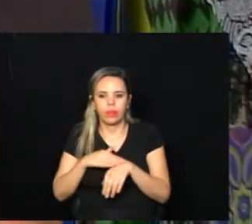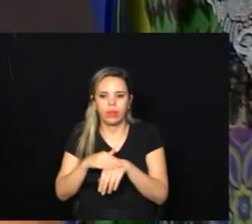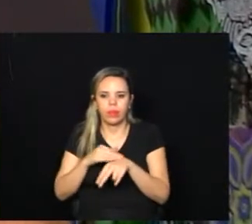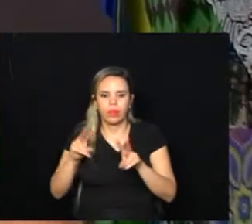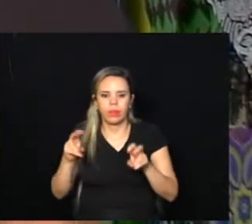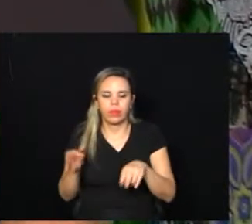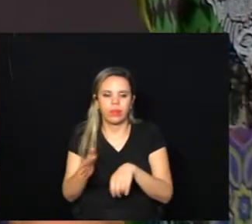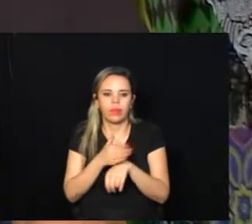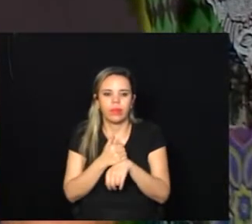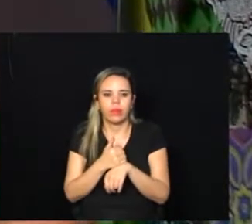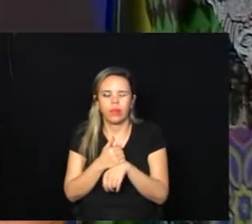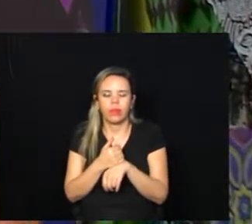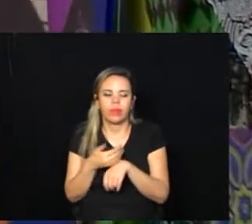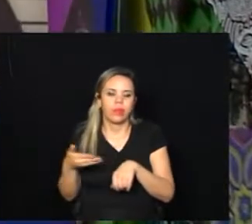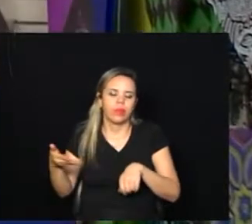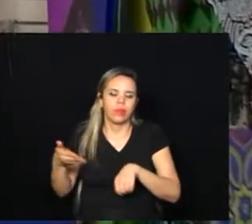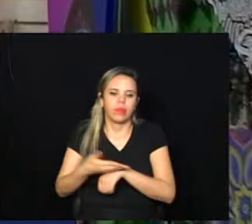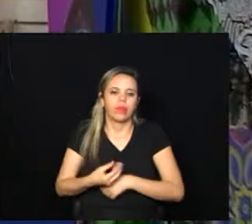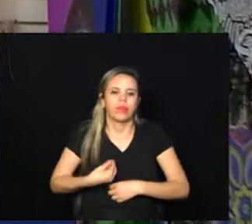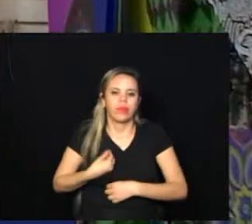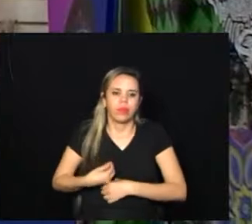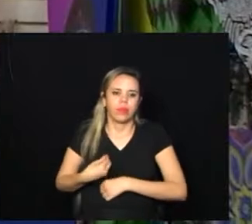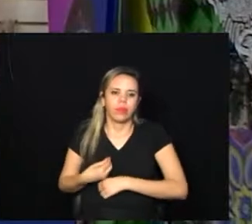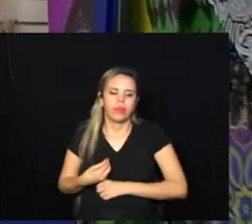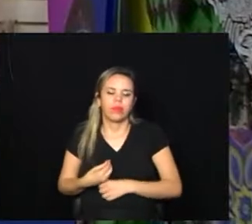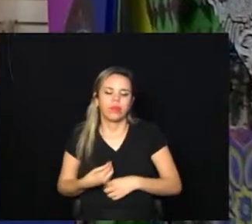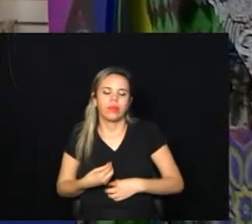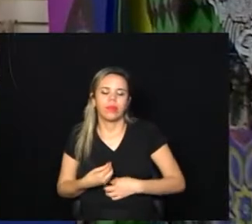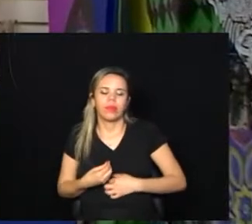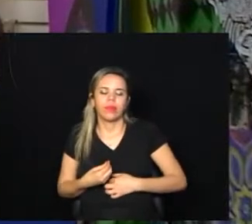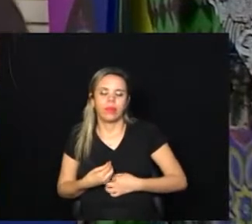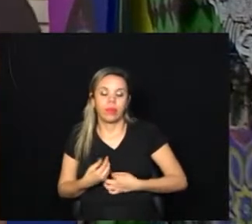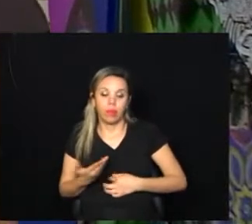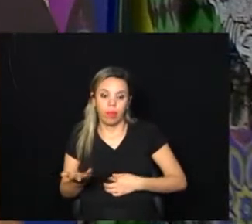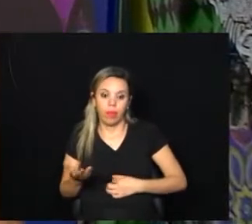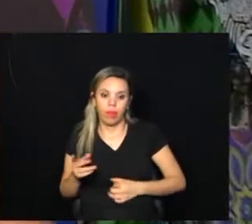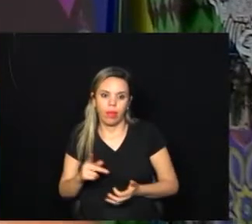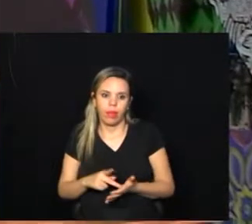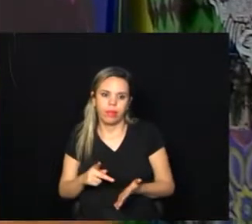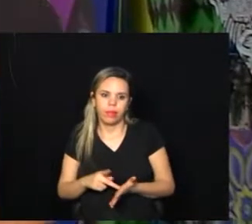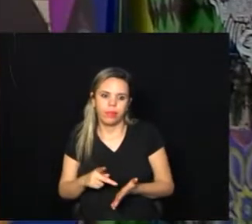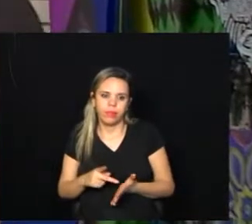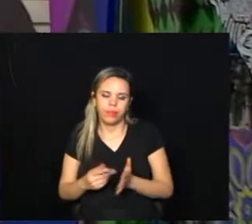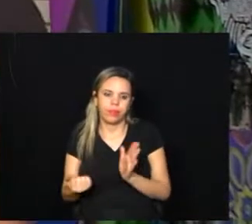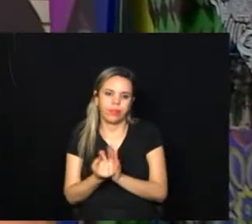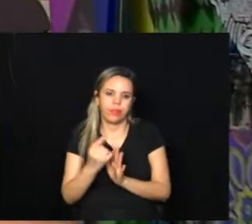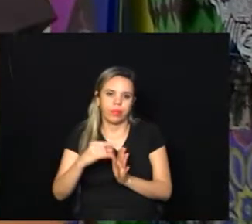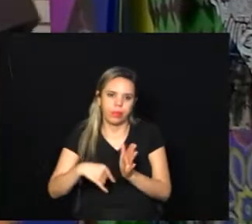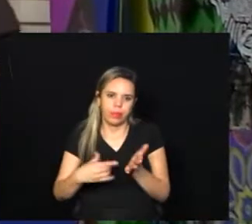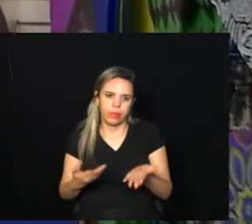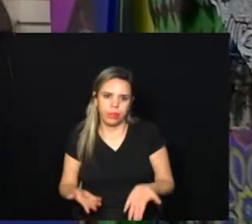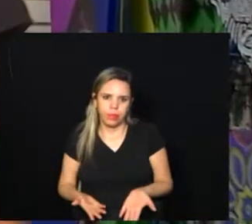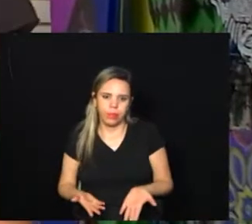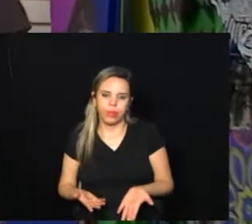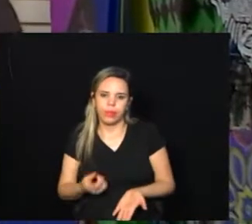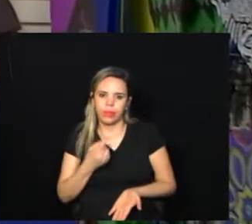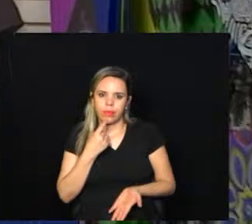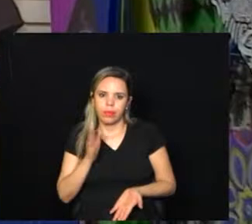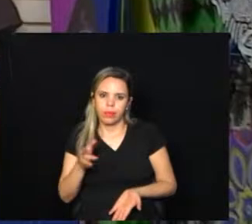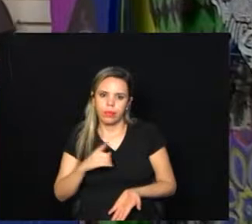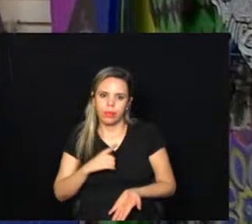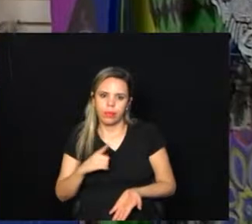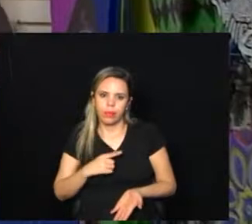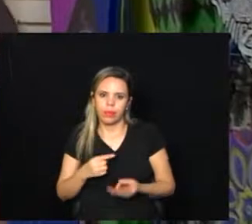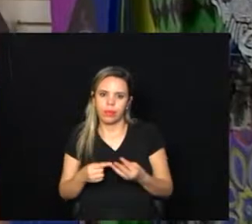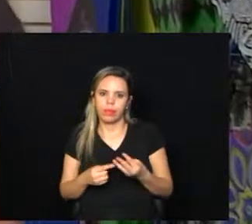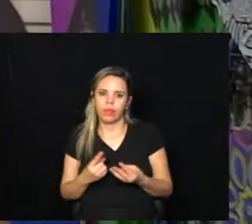isso antes de entrar aqui ao vivo, né, Carlos? É isso mesmo. Foi protocolado. Inclusive em Campinas já existem